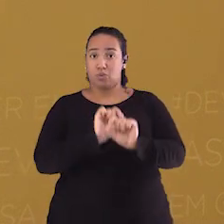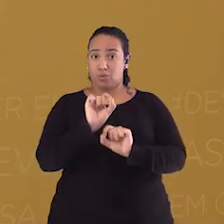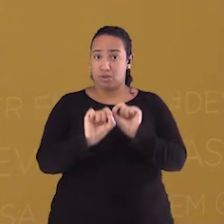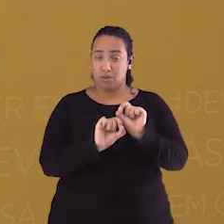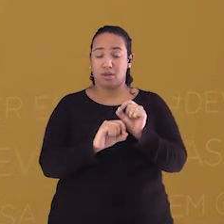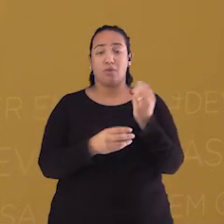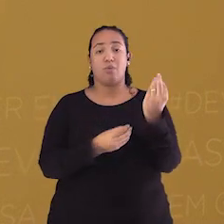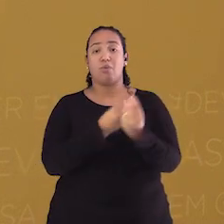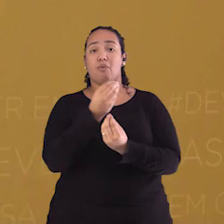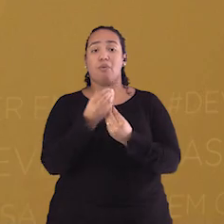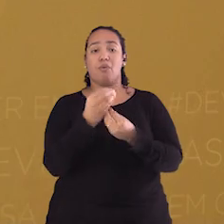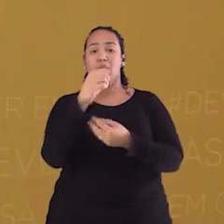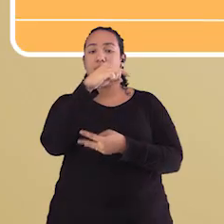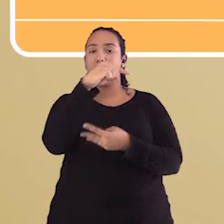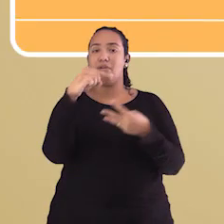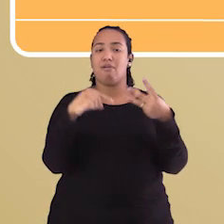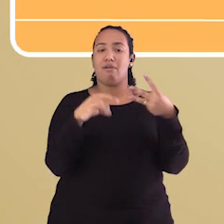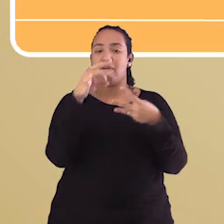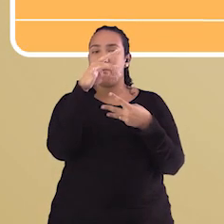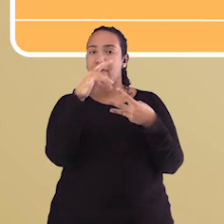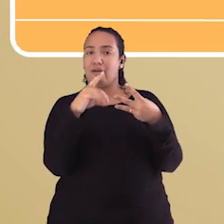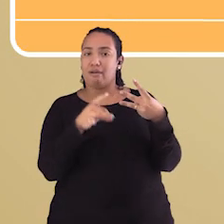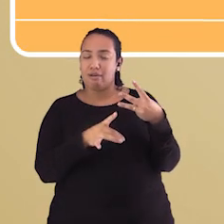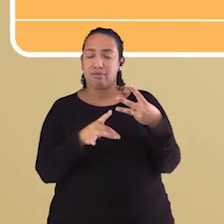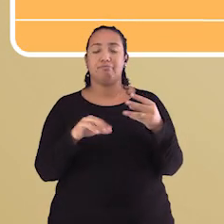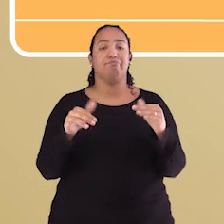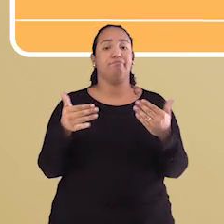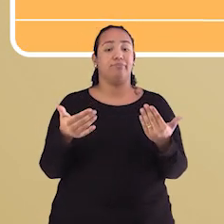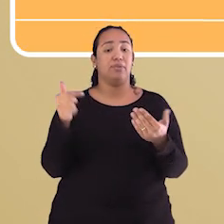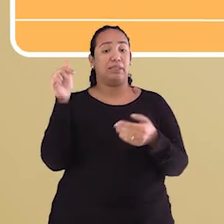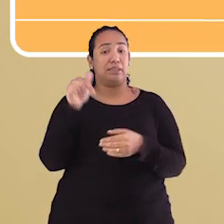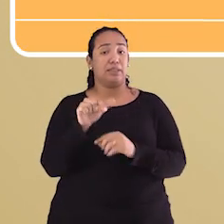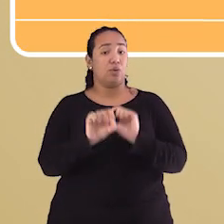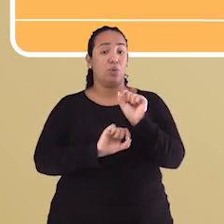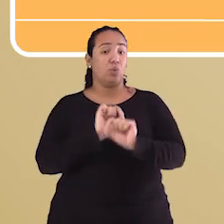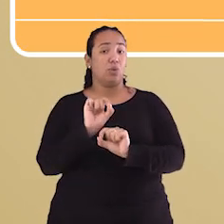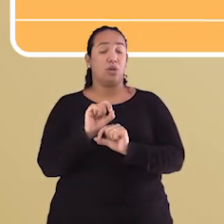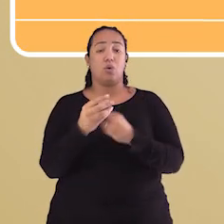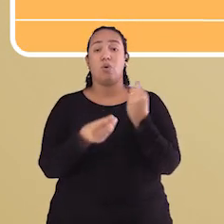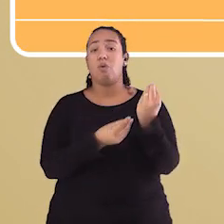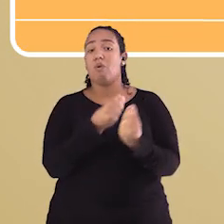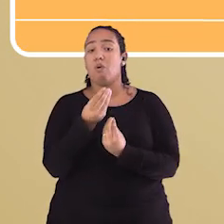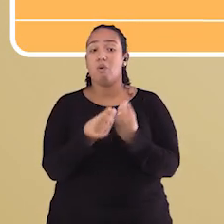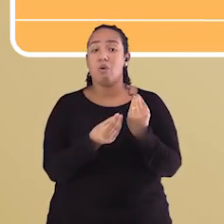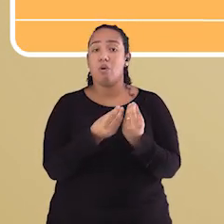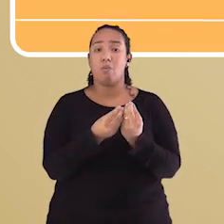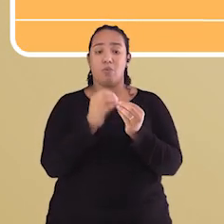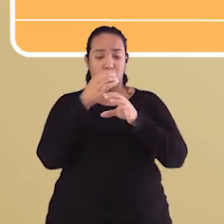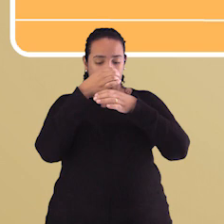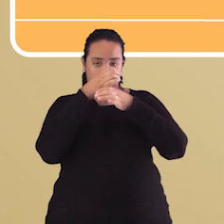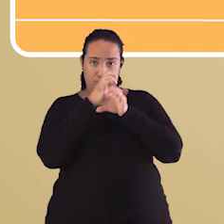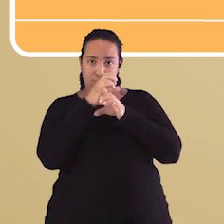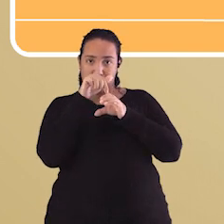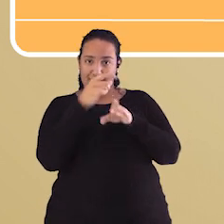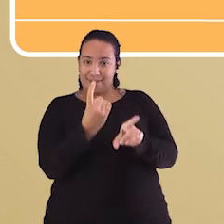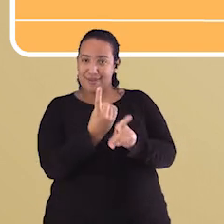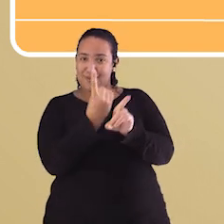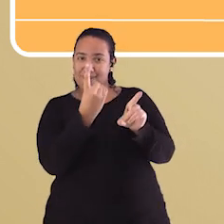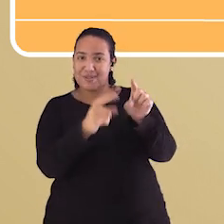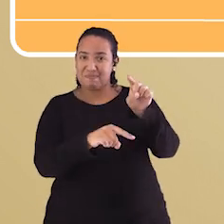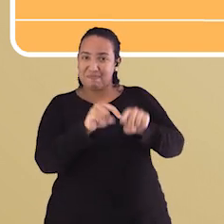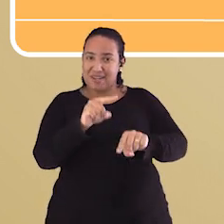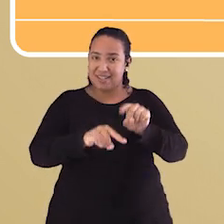ou estado de agregação. Essa propriedade, ela diz respeito à configuração macroscópica que